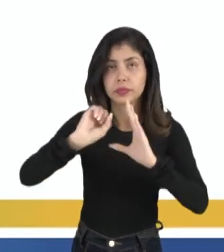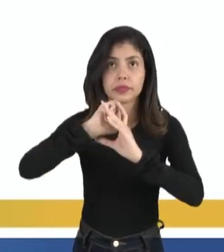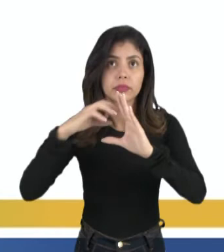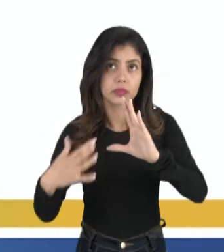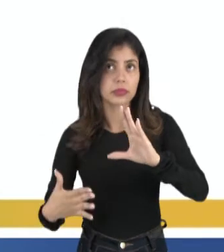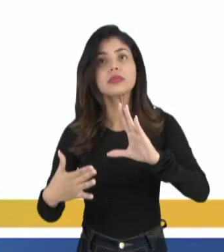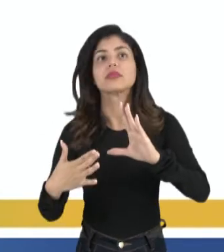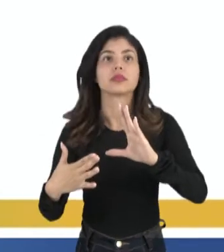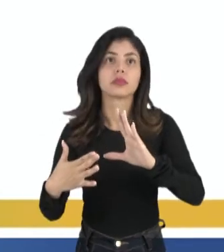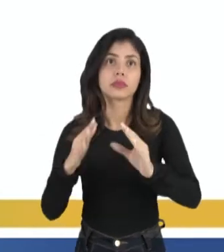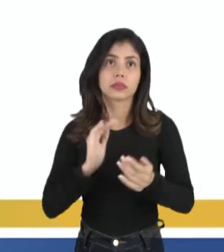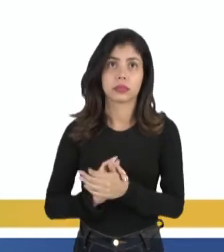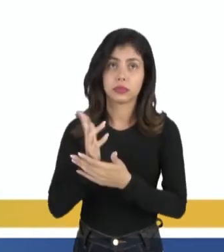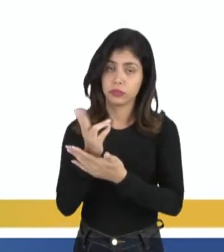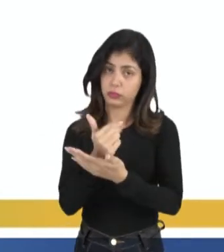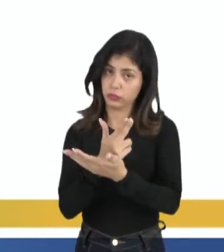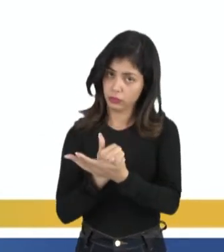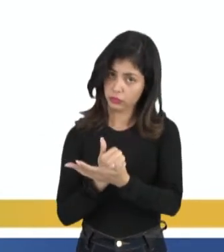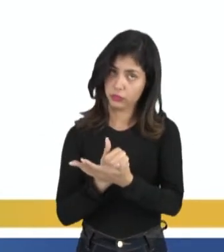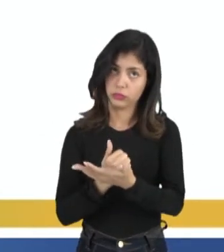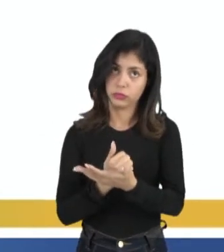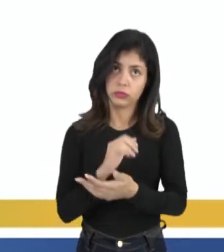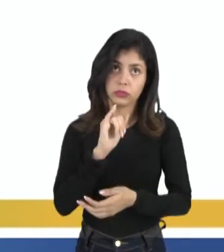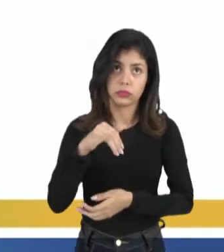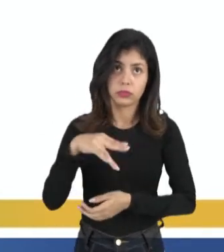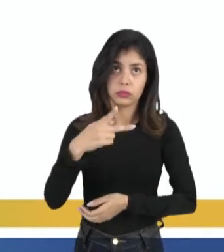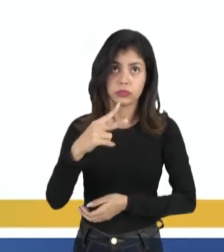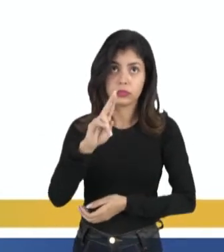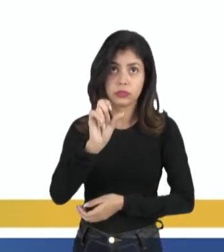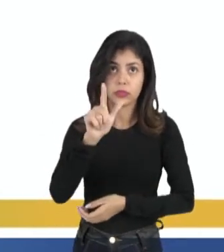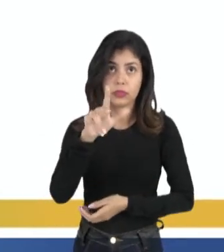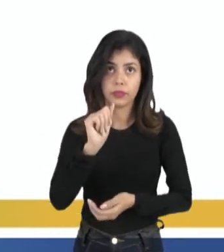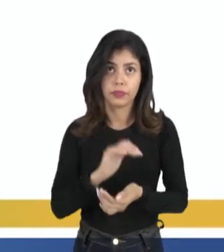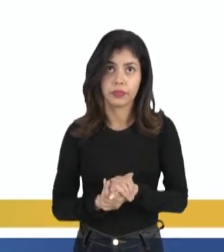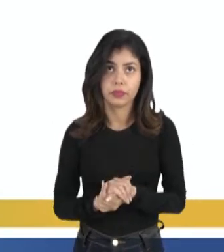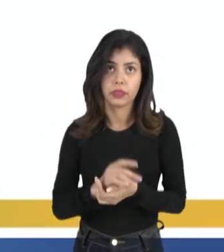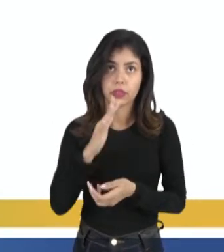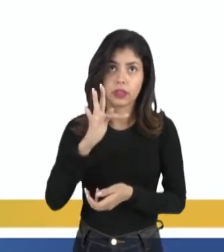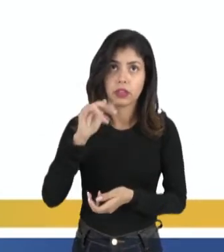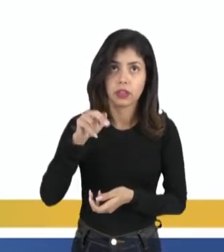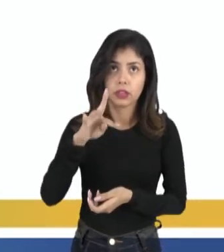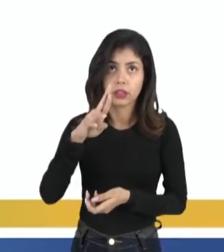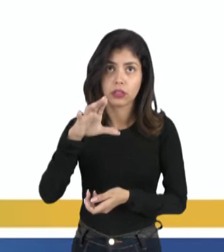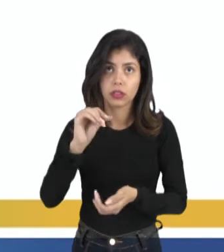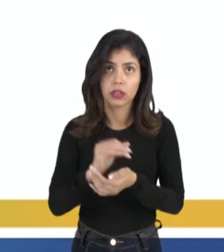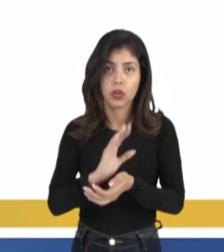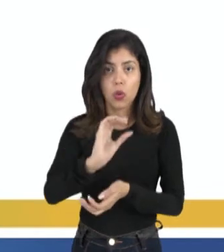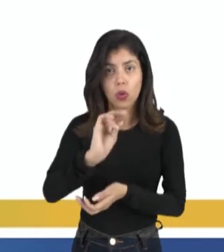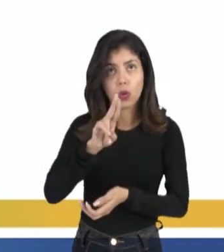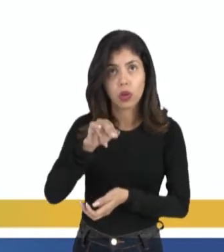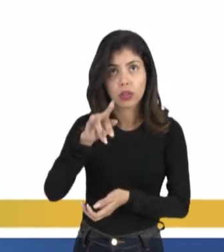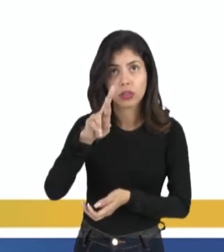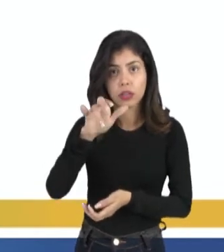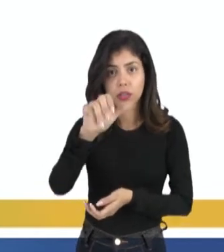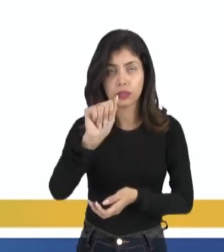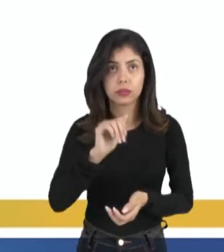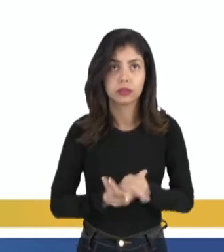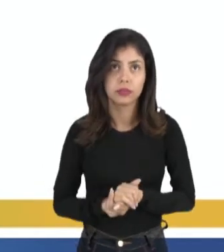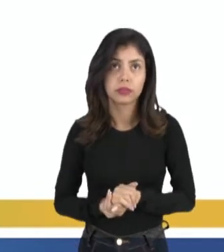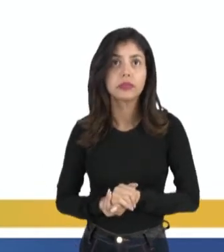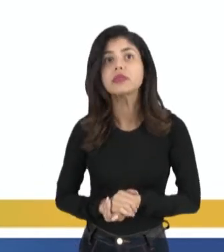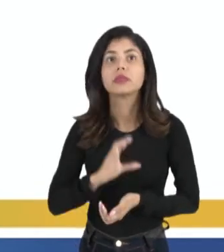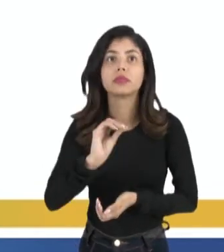esse movimento era caracterizado por uma arte impulsiva fantástica e